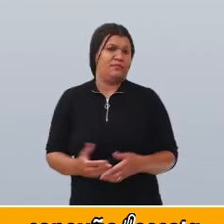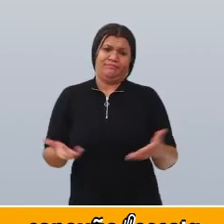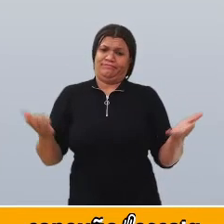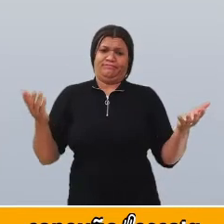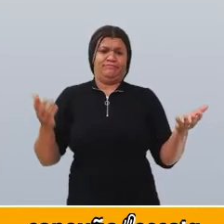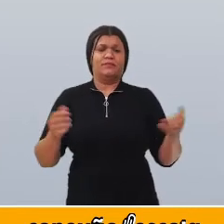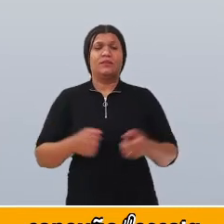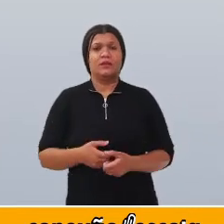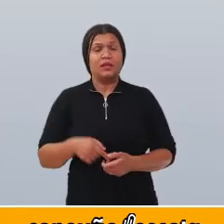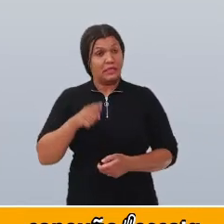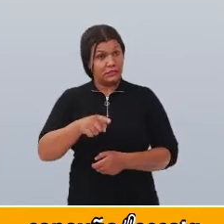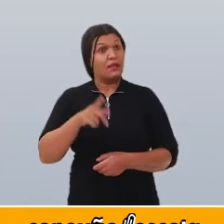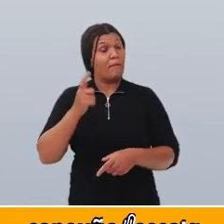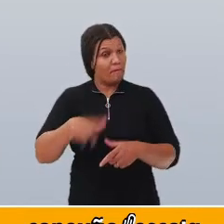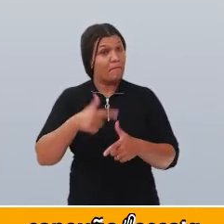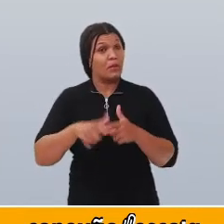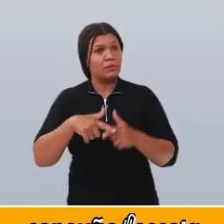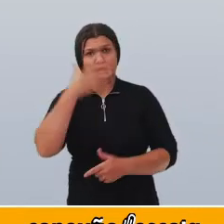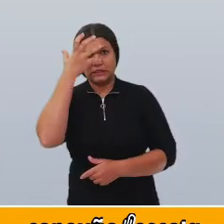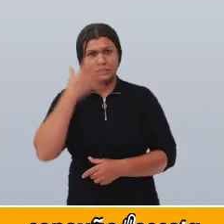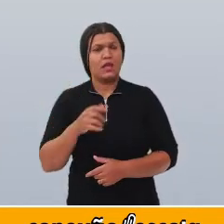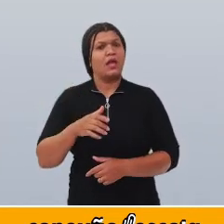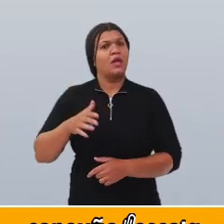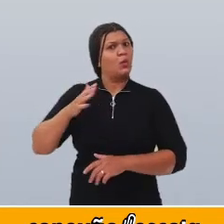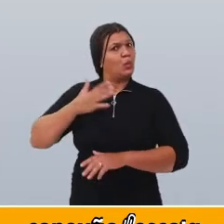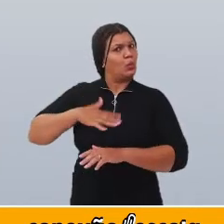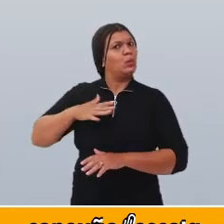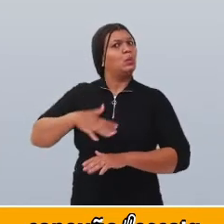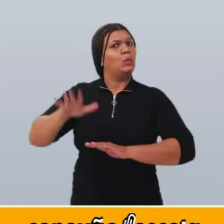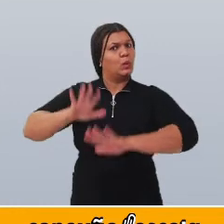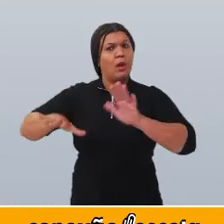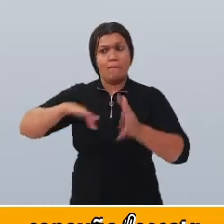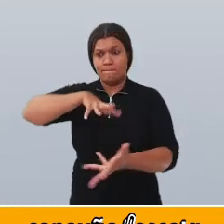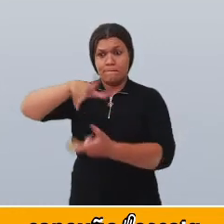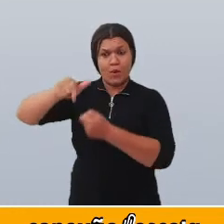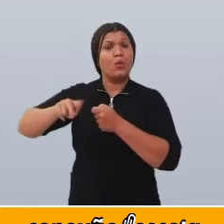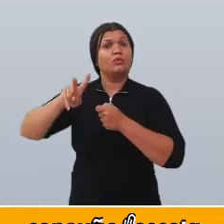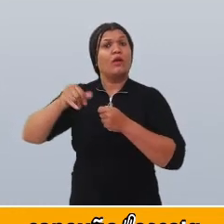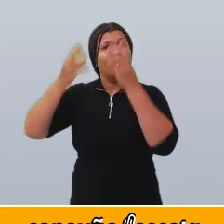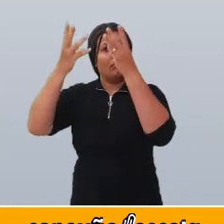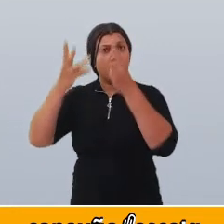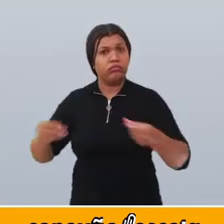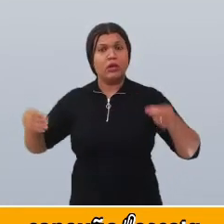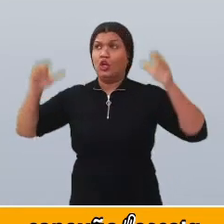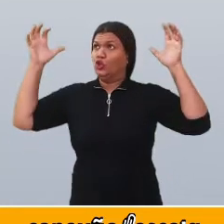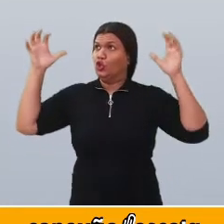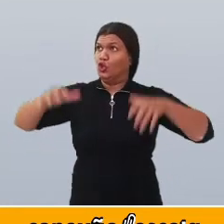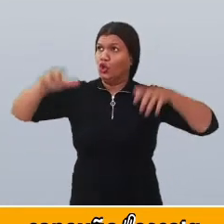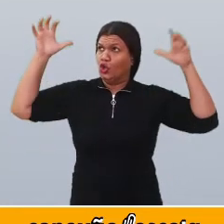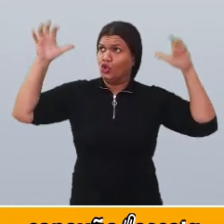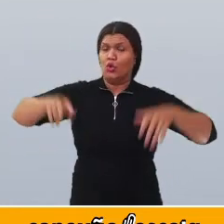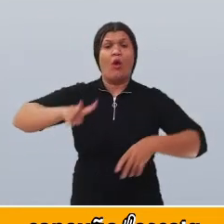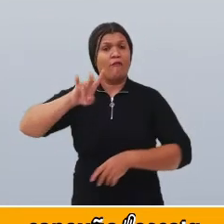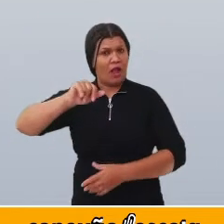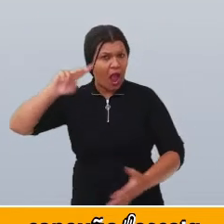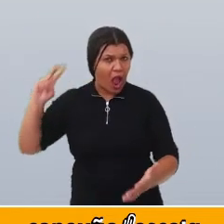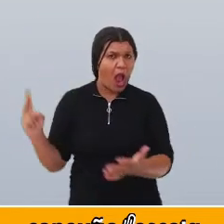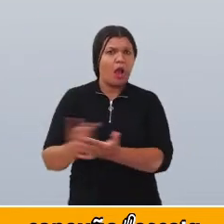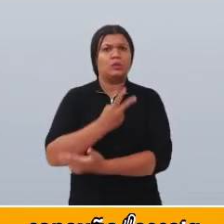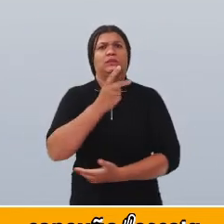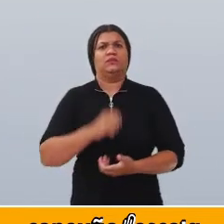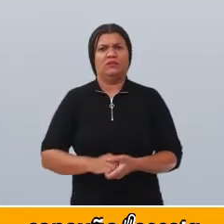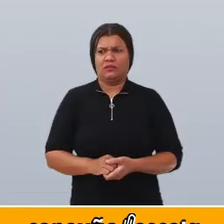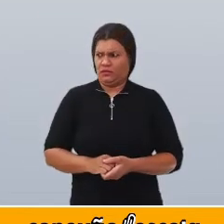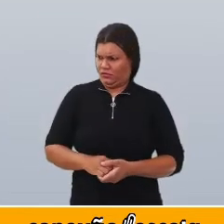O negócio é sério, trate de si. O mundo está para acabar e é com dilúvio. O que